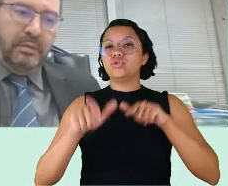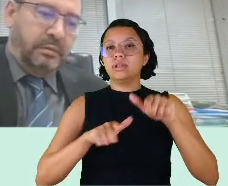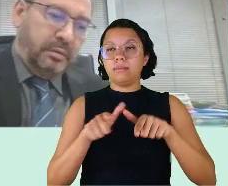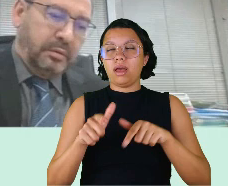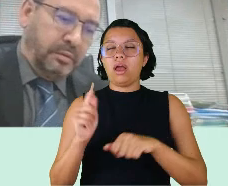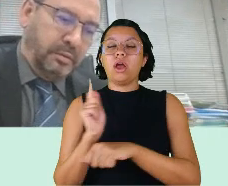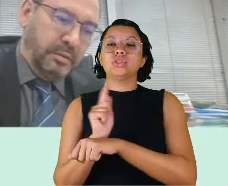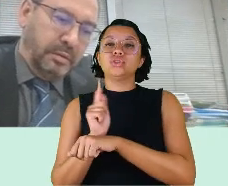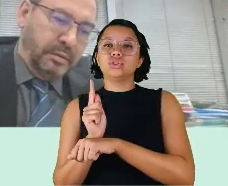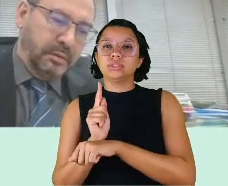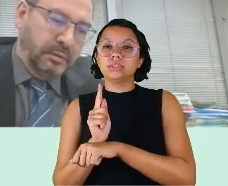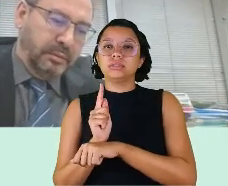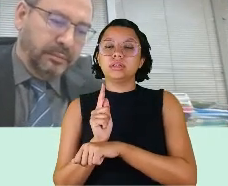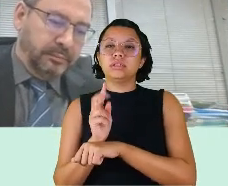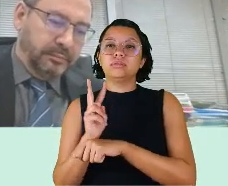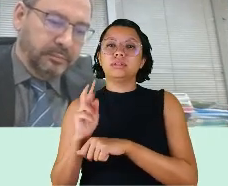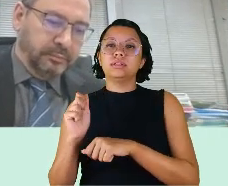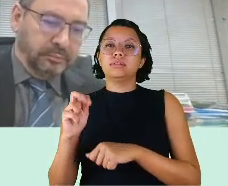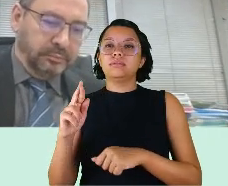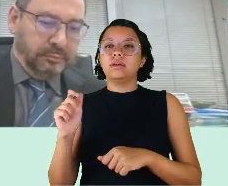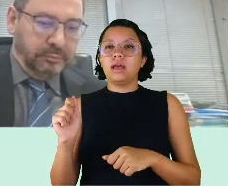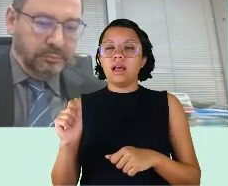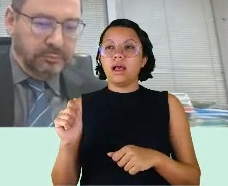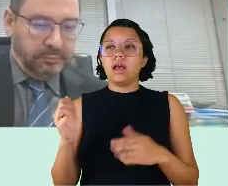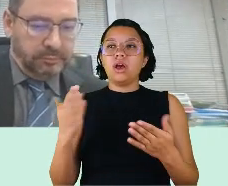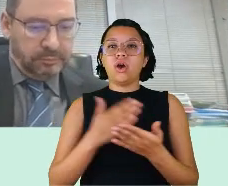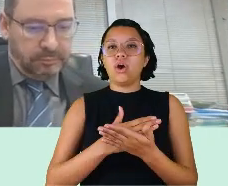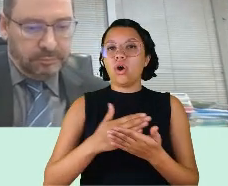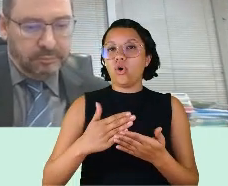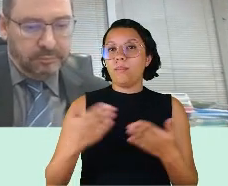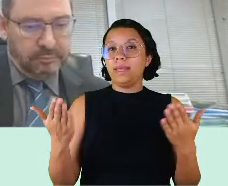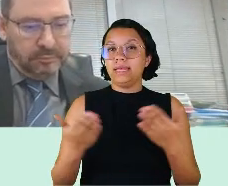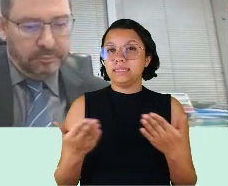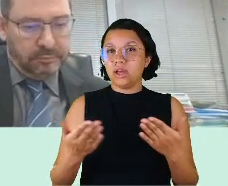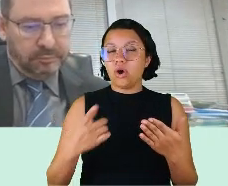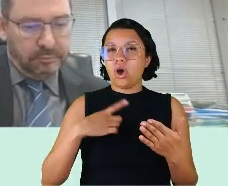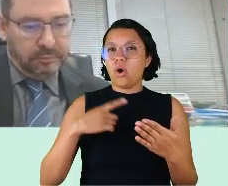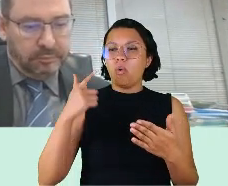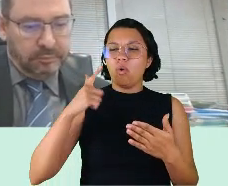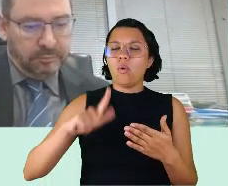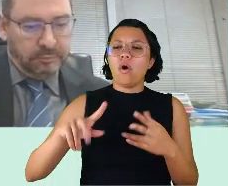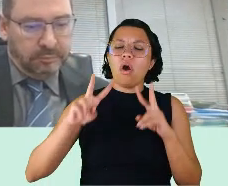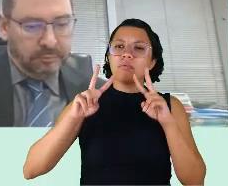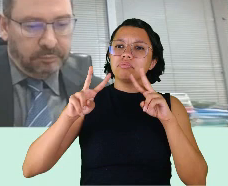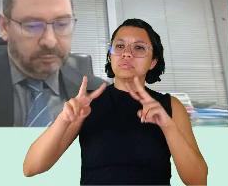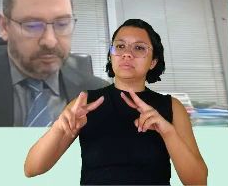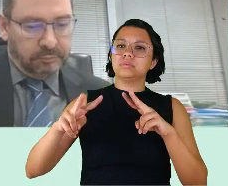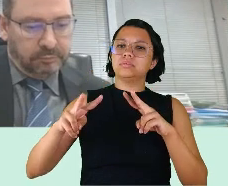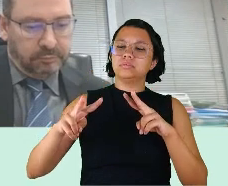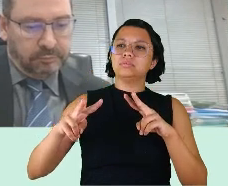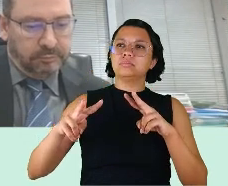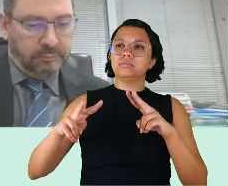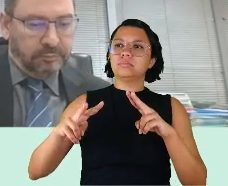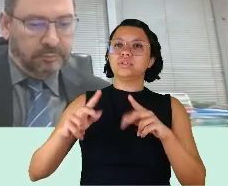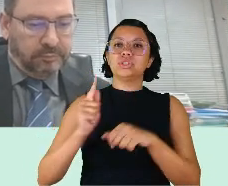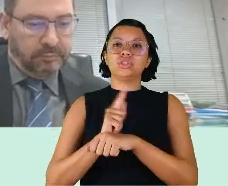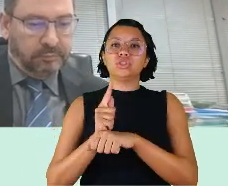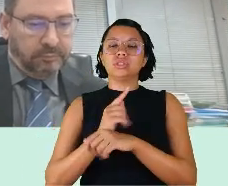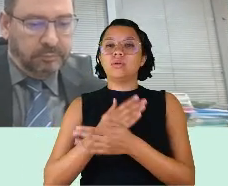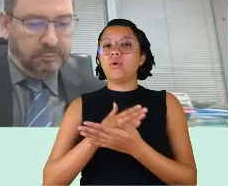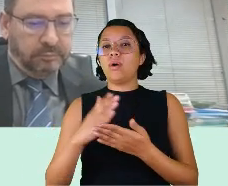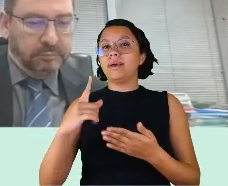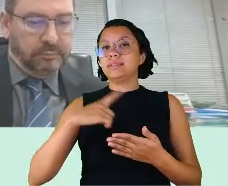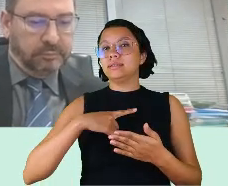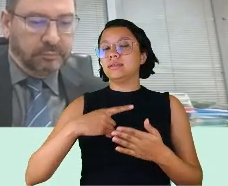A gestão das varas, ela passa a ganhar uma outra dimensão e a gestão